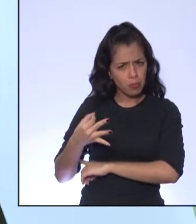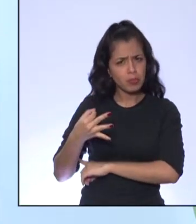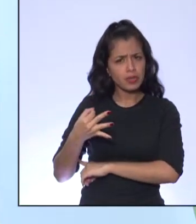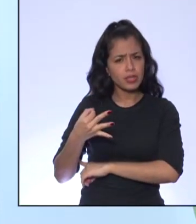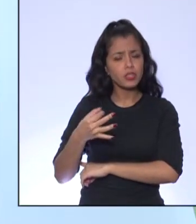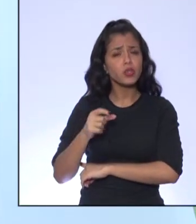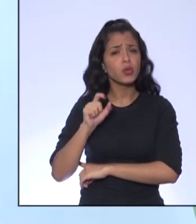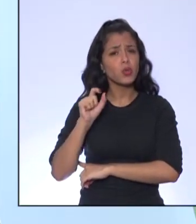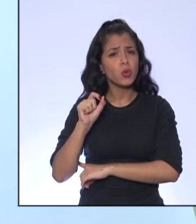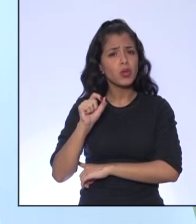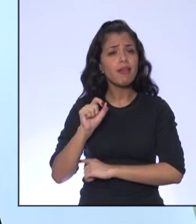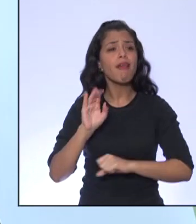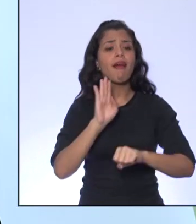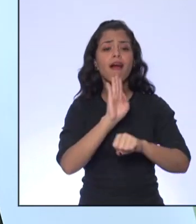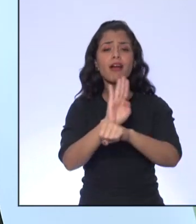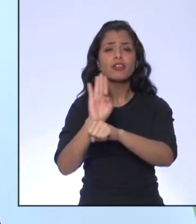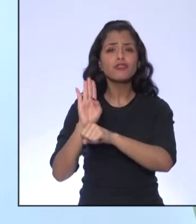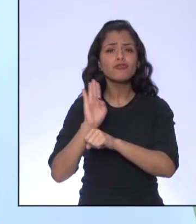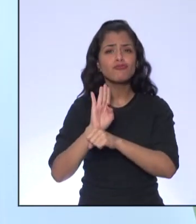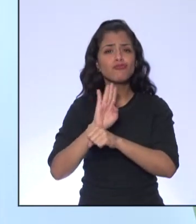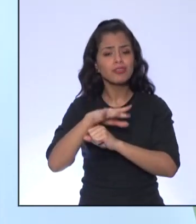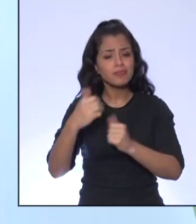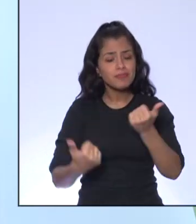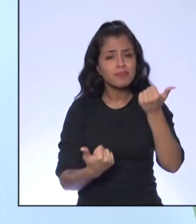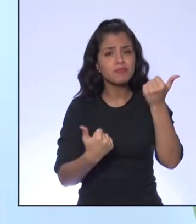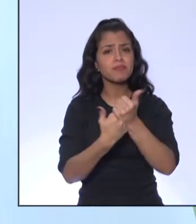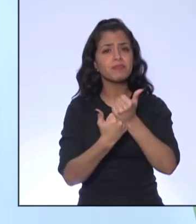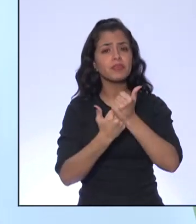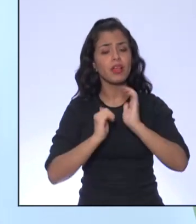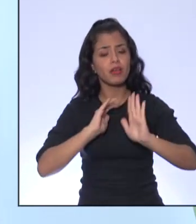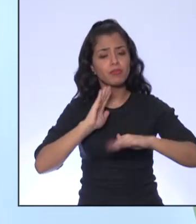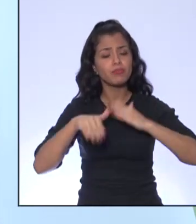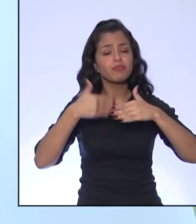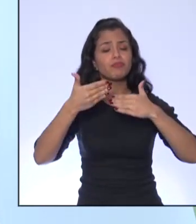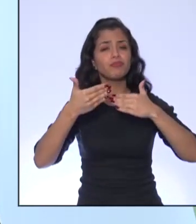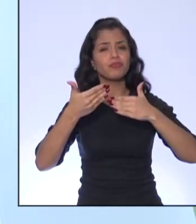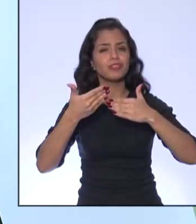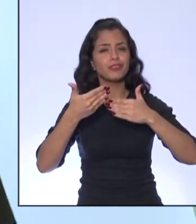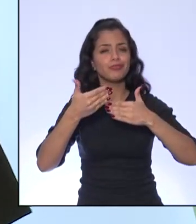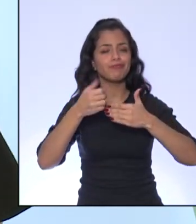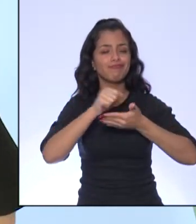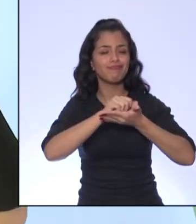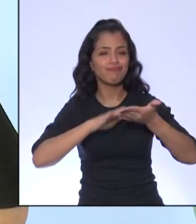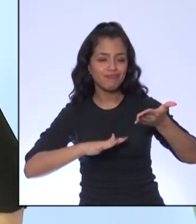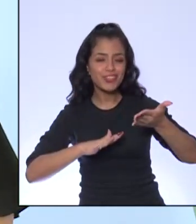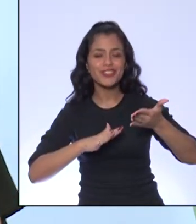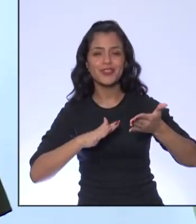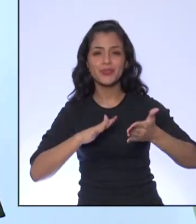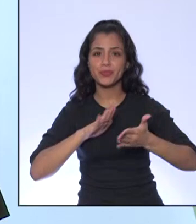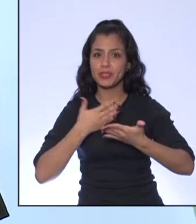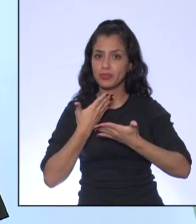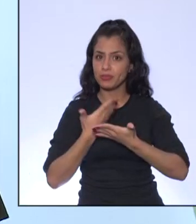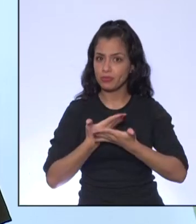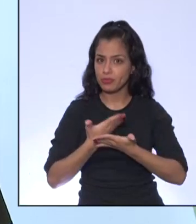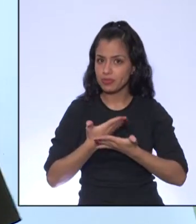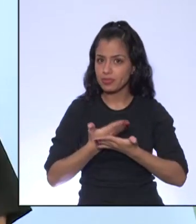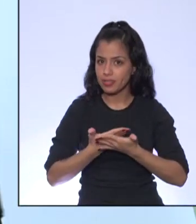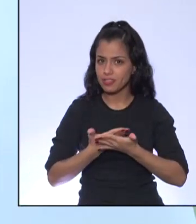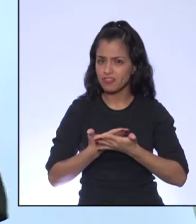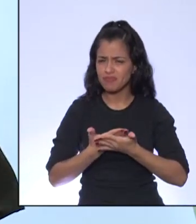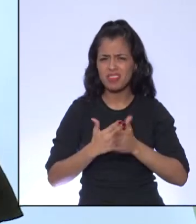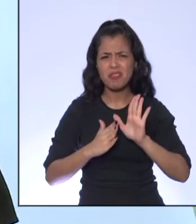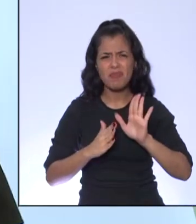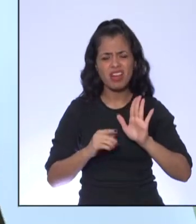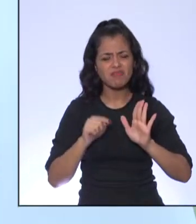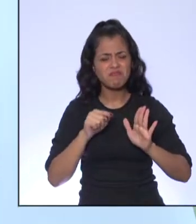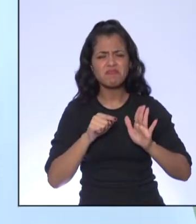ajuda, auxilia na promoção da formação integral do estudante. O que é essa formação integral do estudante? Qual